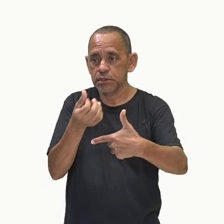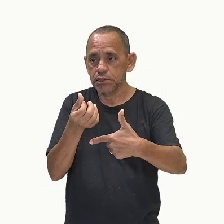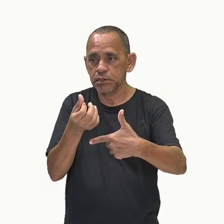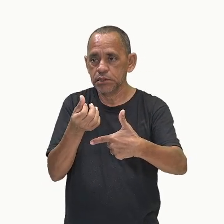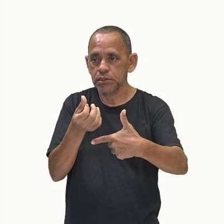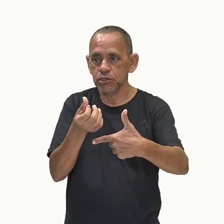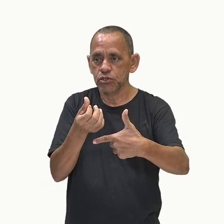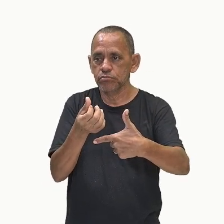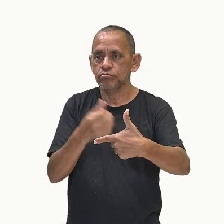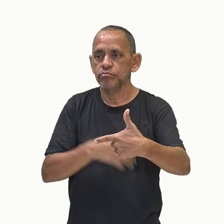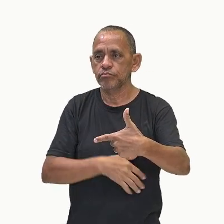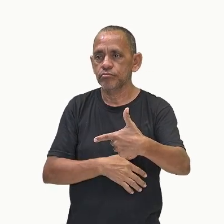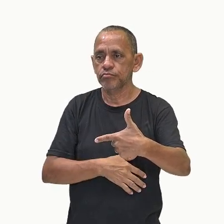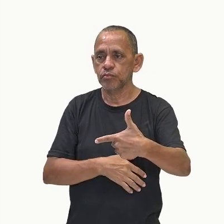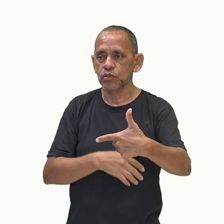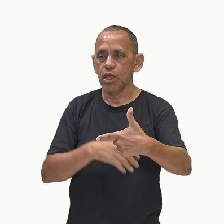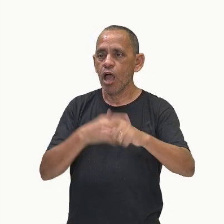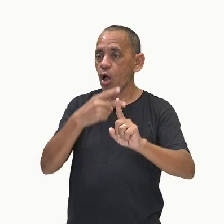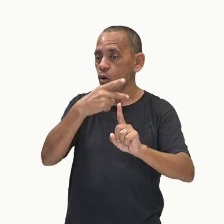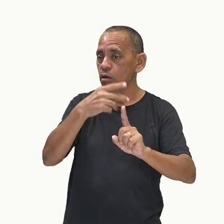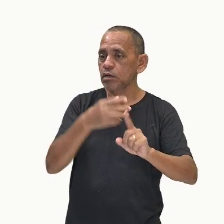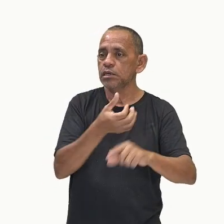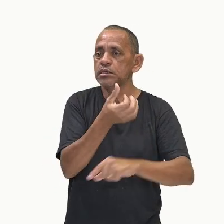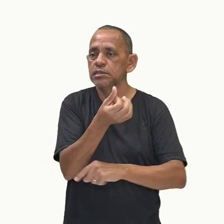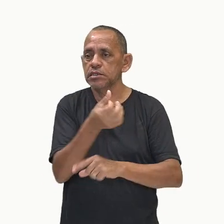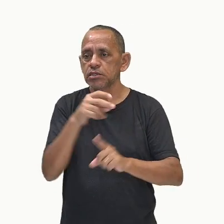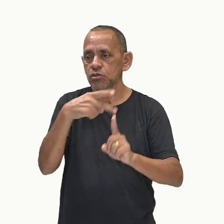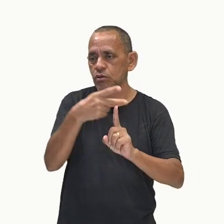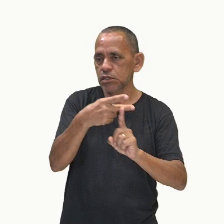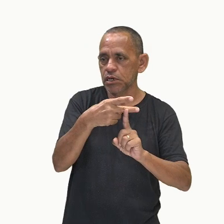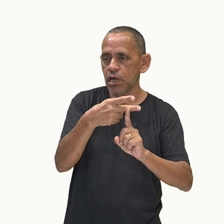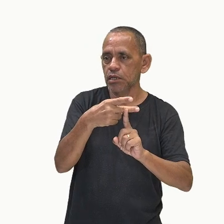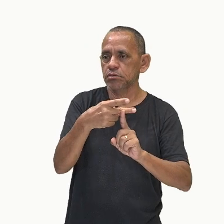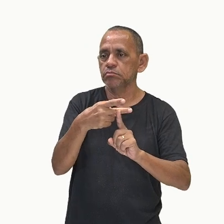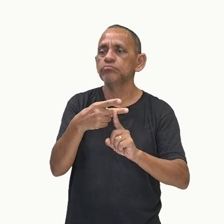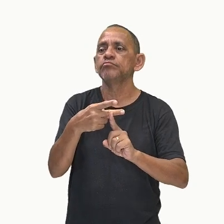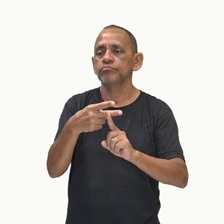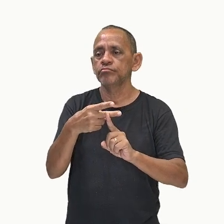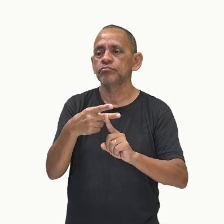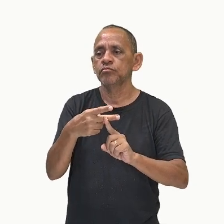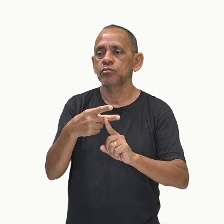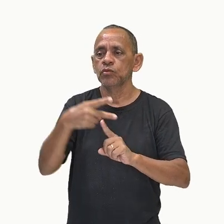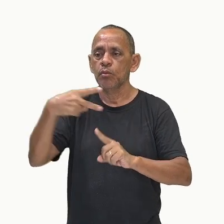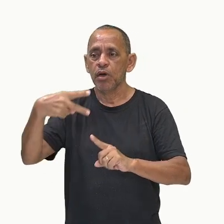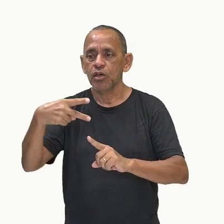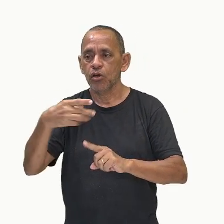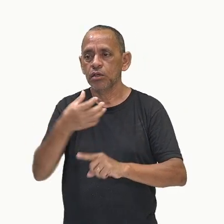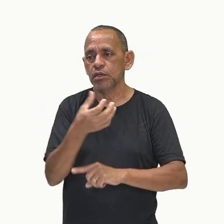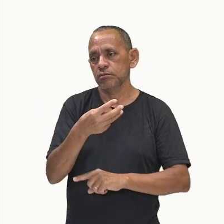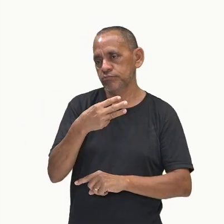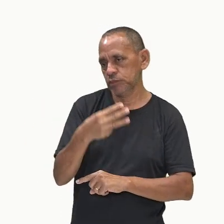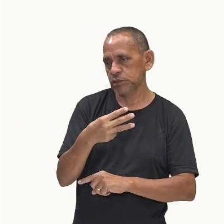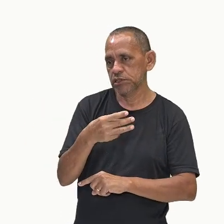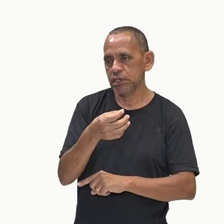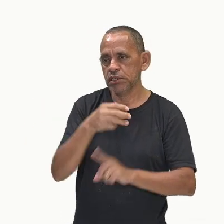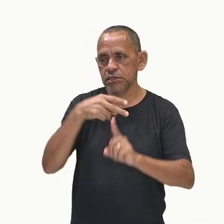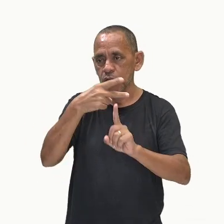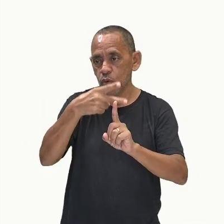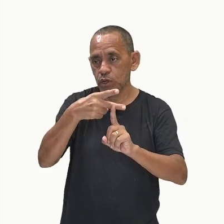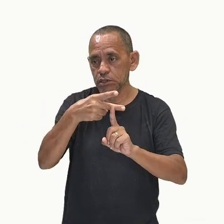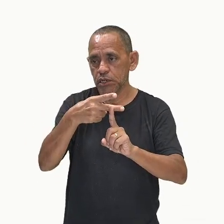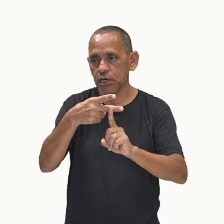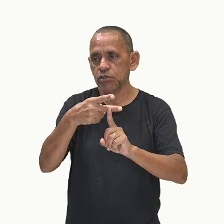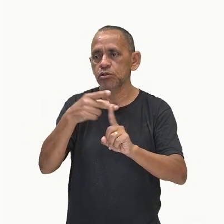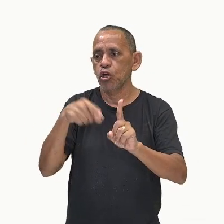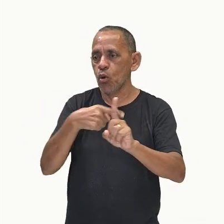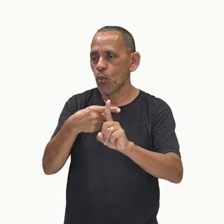dois menores, nós teremos 3 ao quadrado, 36, é maior que 3 ao quadrado, 9,